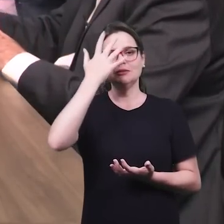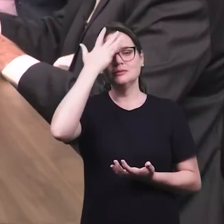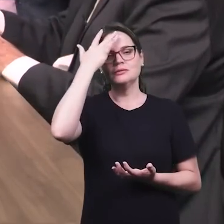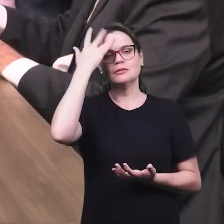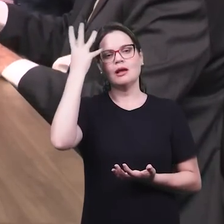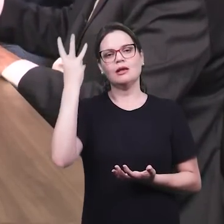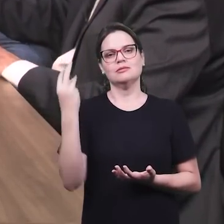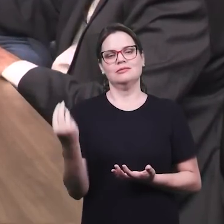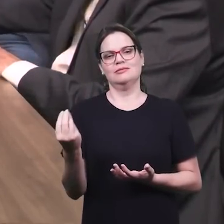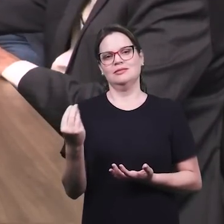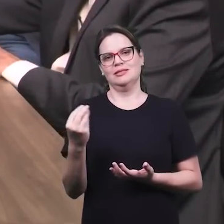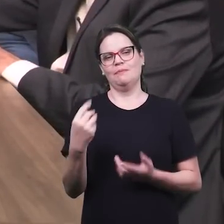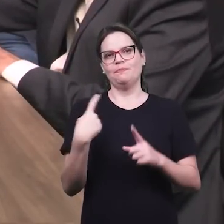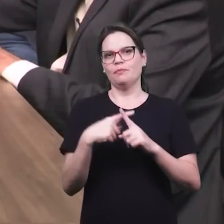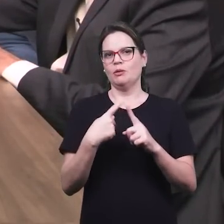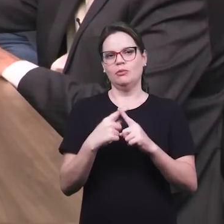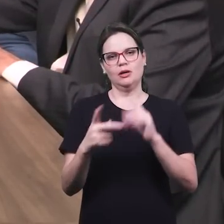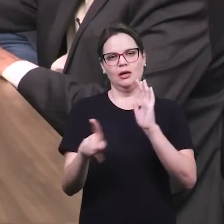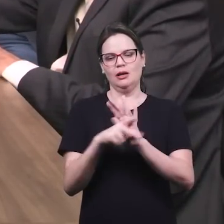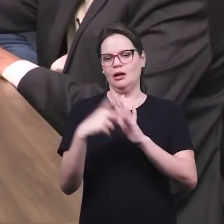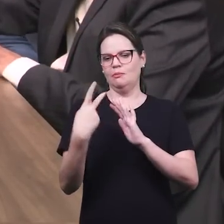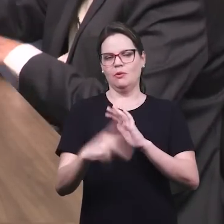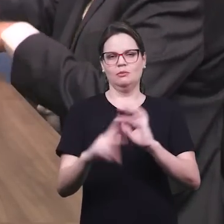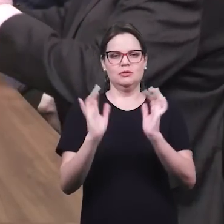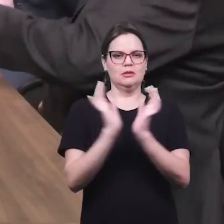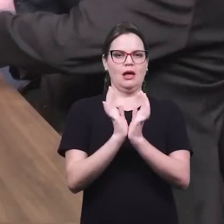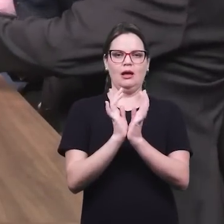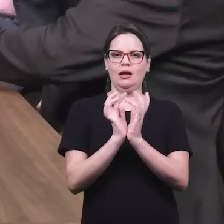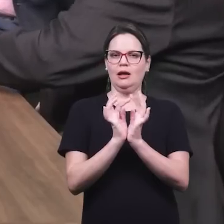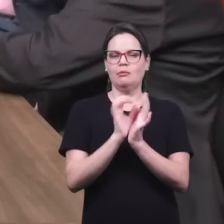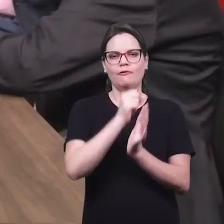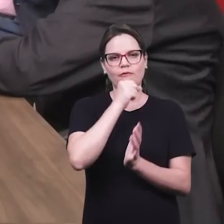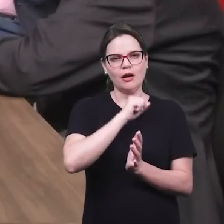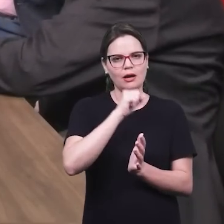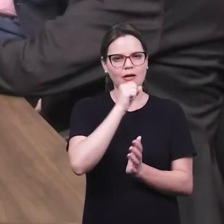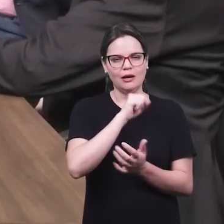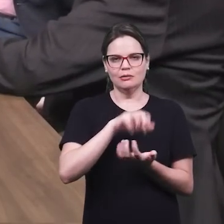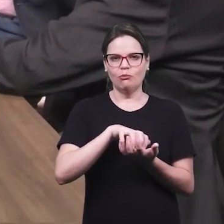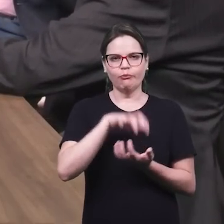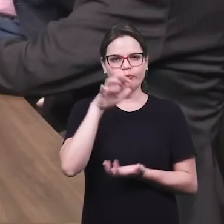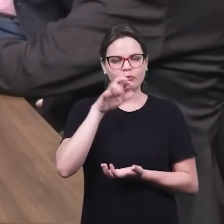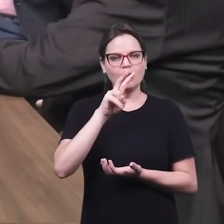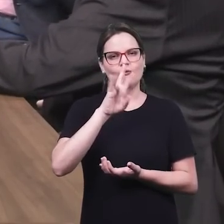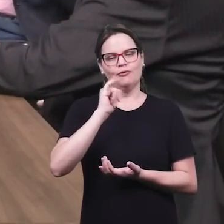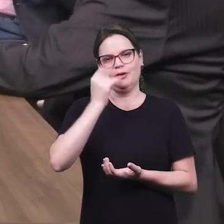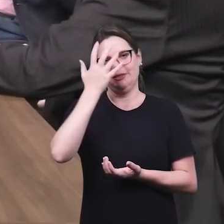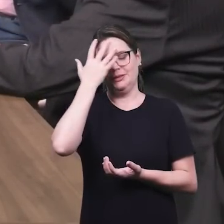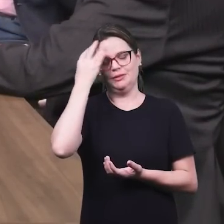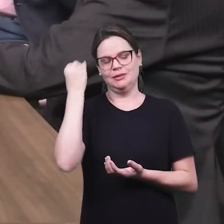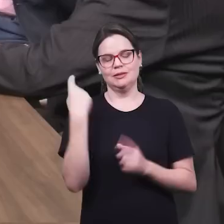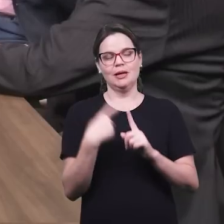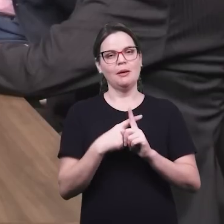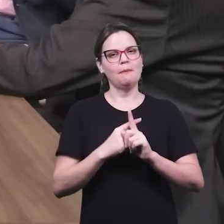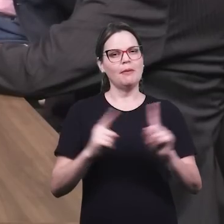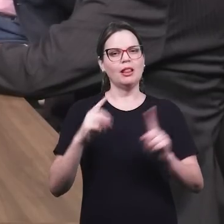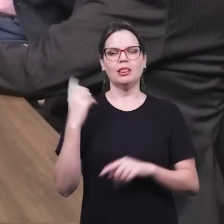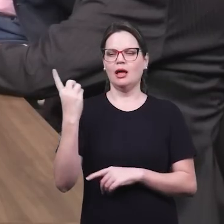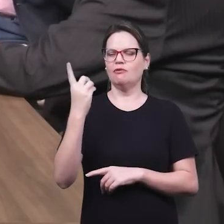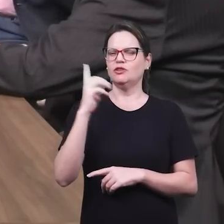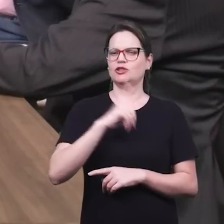justamente com uma série de questões fisiológicas, né, do envelhecimento, mas aqui é um sentimento de